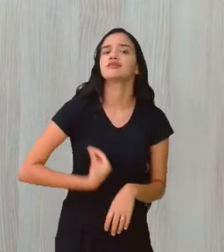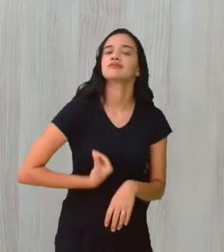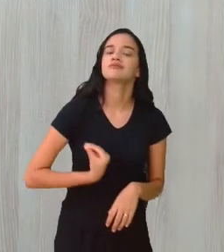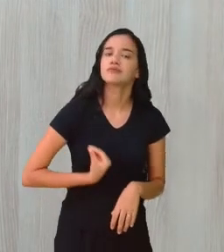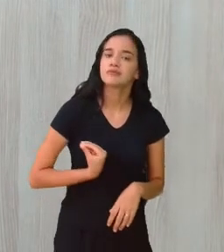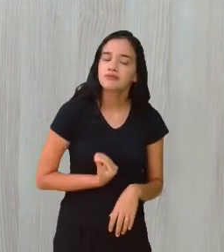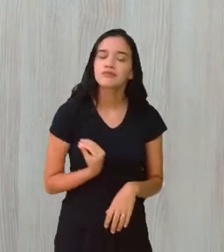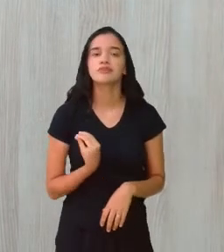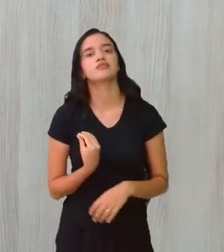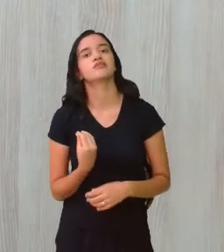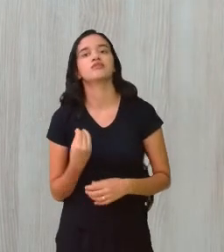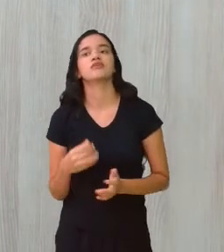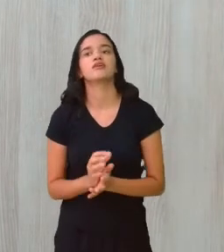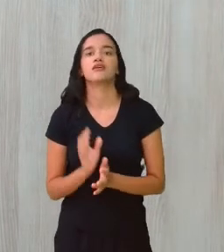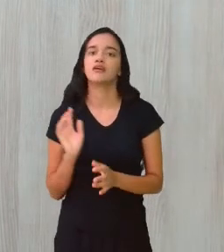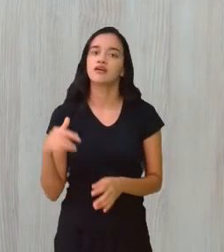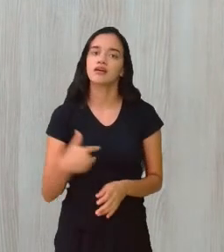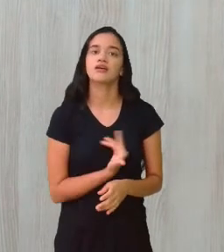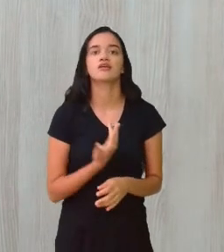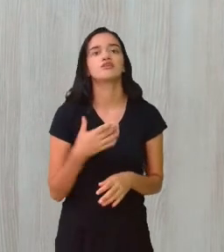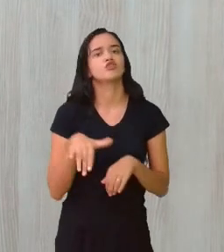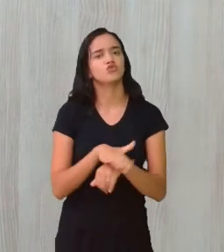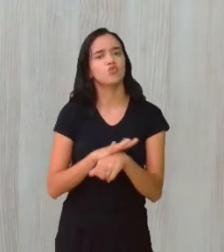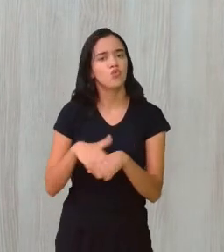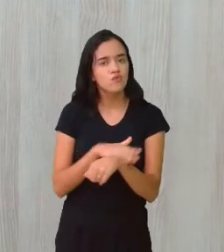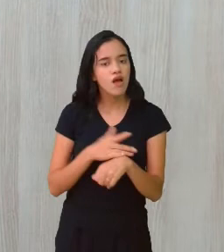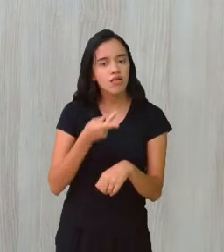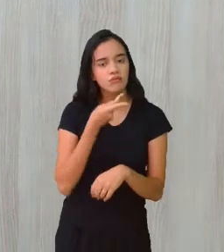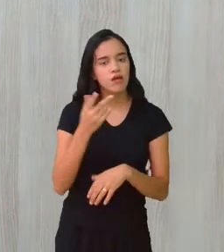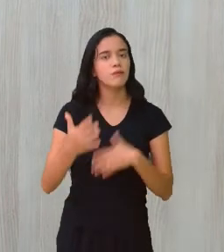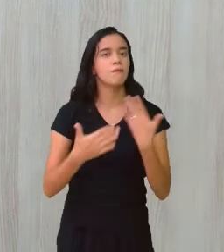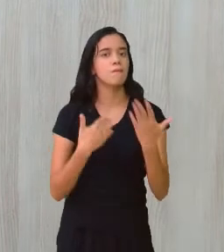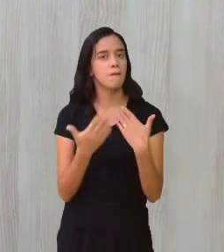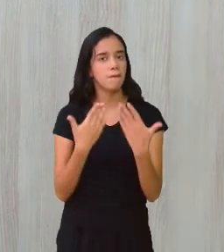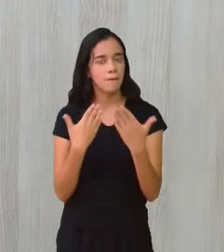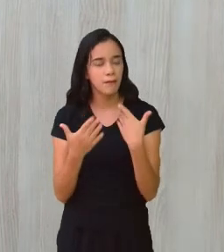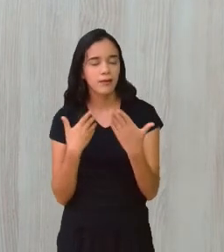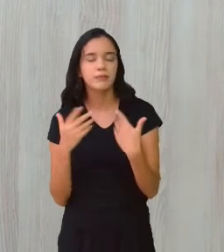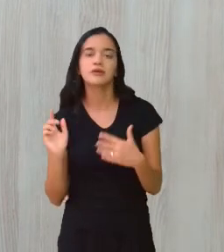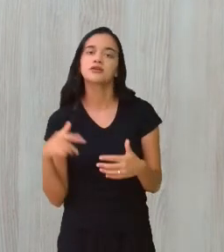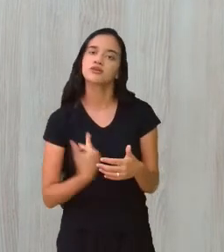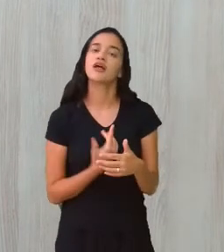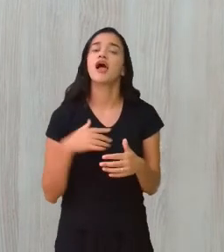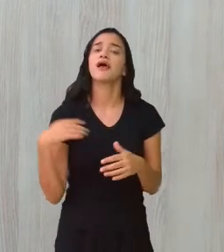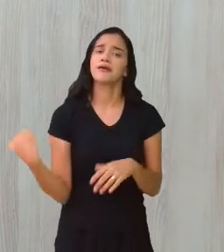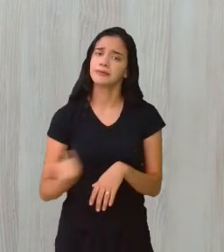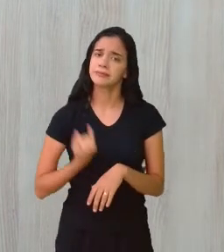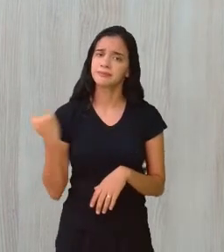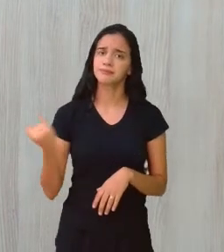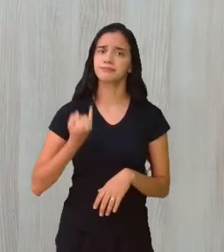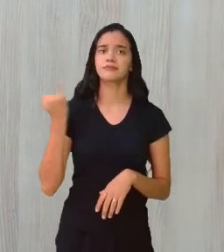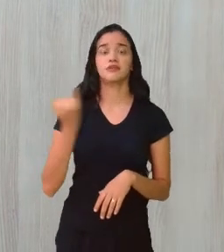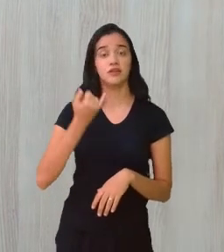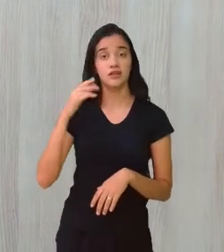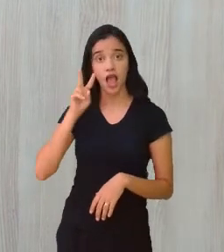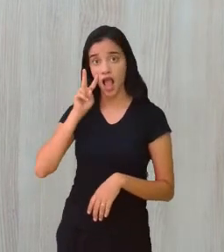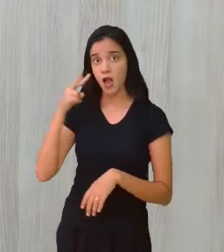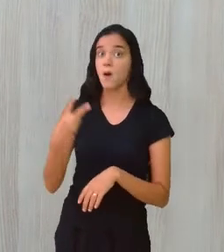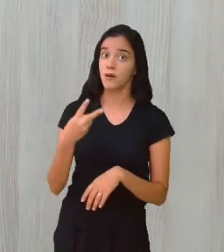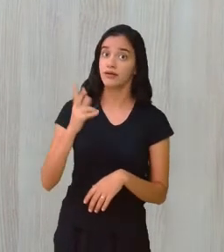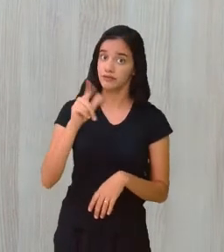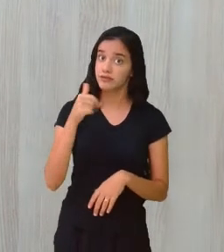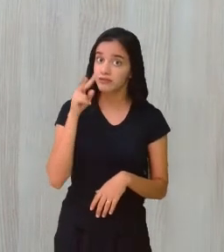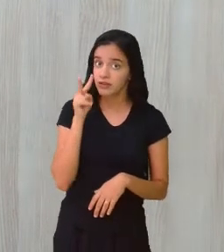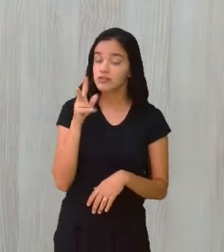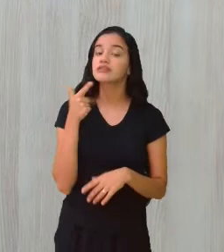crise ambiental toda, que a gente conversa, fala aqui nas nossas aulas, né, é importante que a gente reconheça, veja que